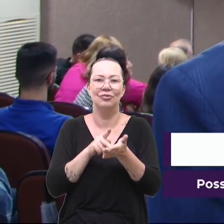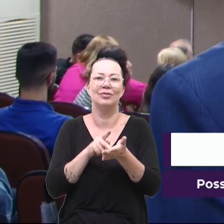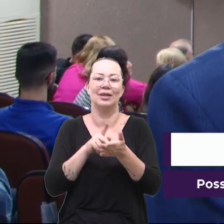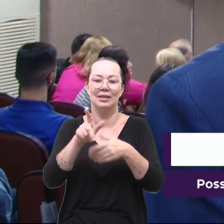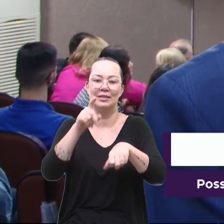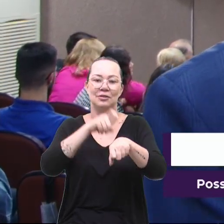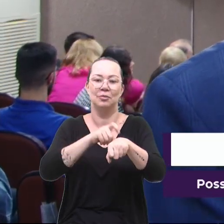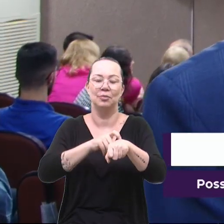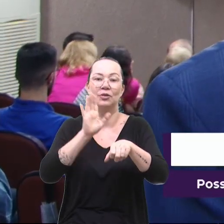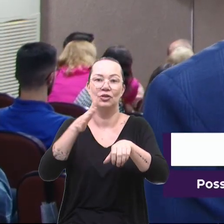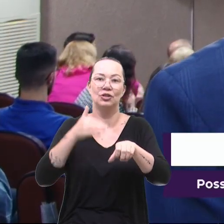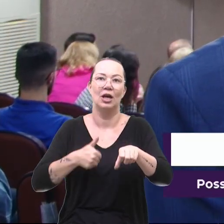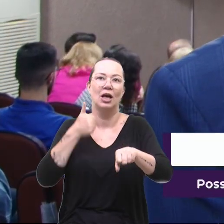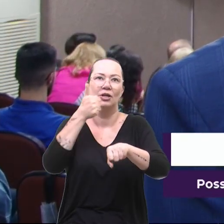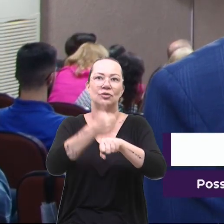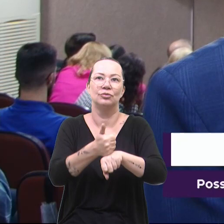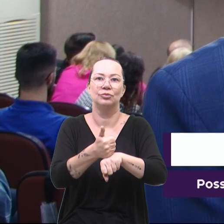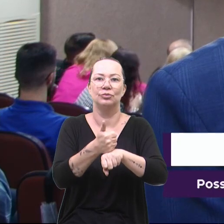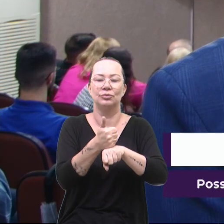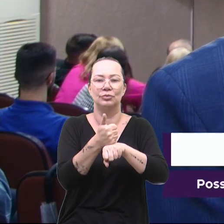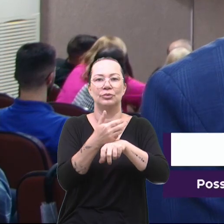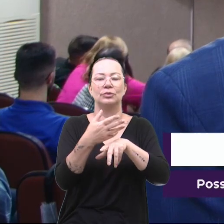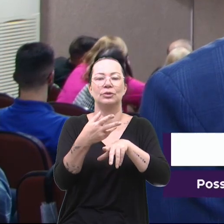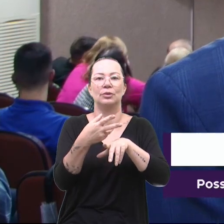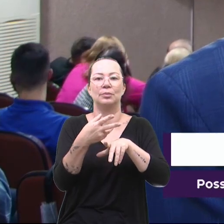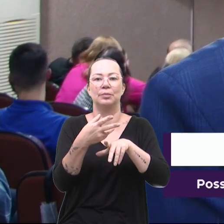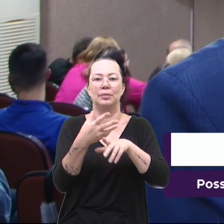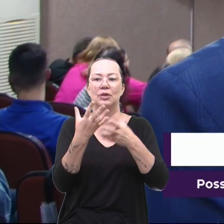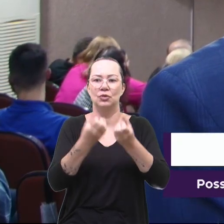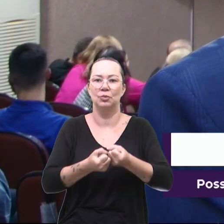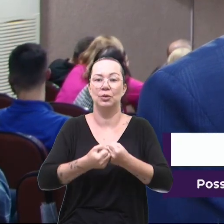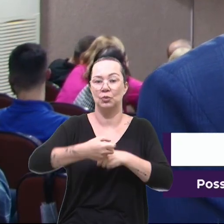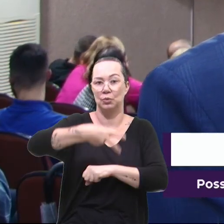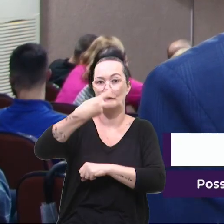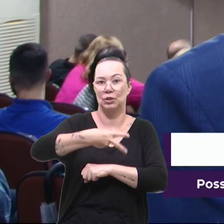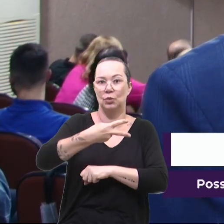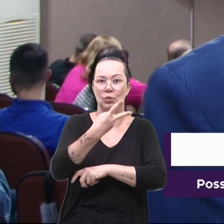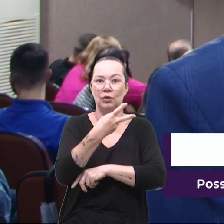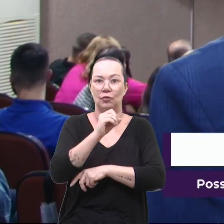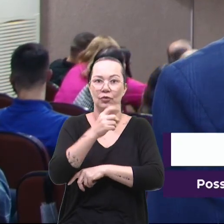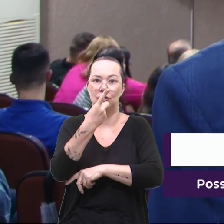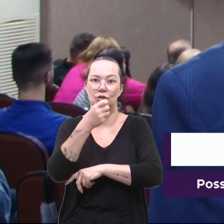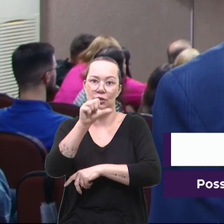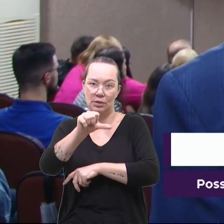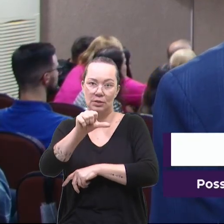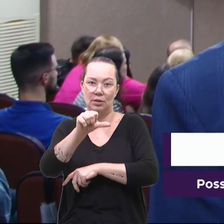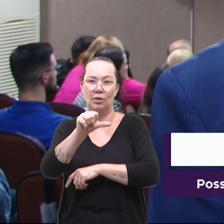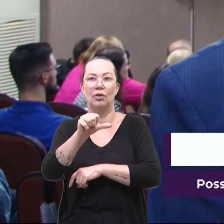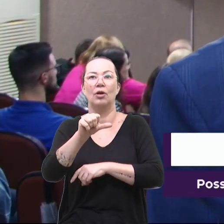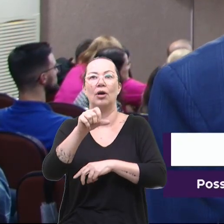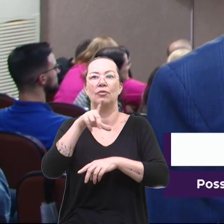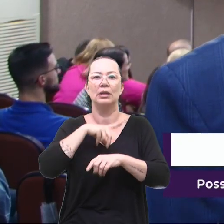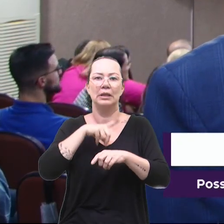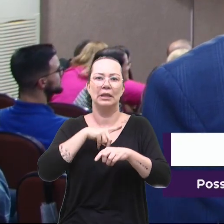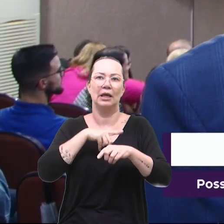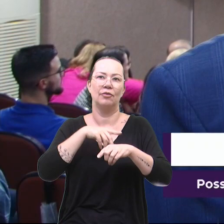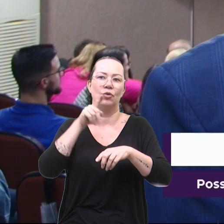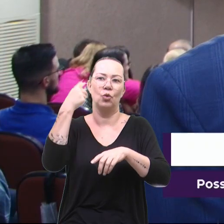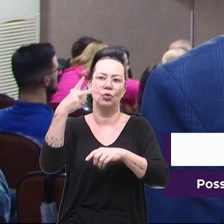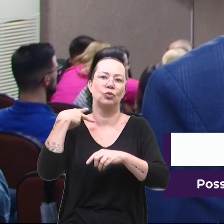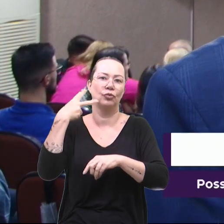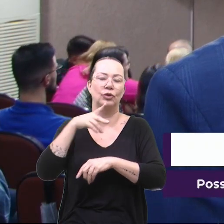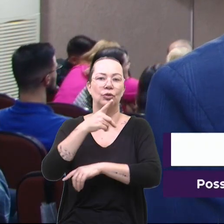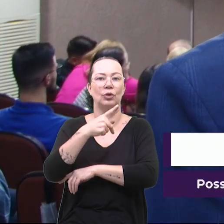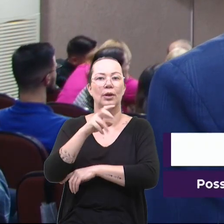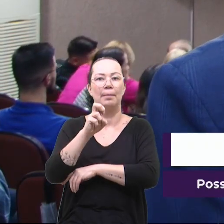Eu assumi já como vice da casa aqui no ano de 2019, né, e até foi numa licença do vereador Périco